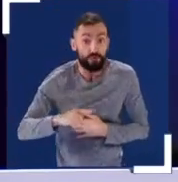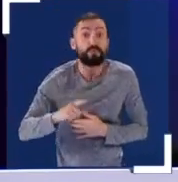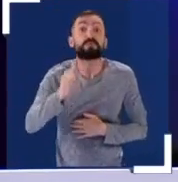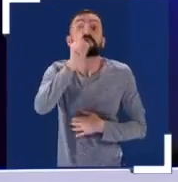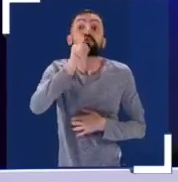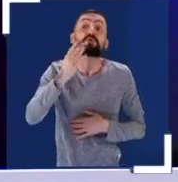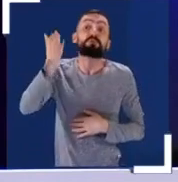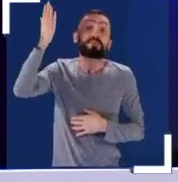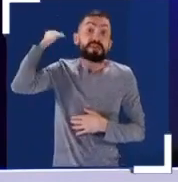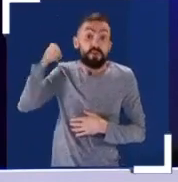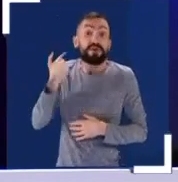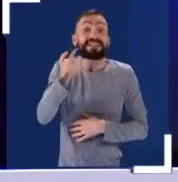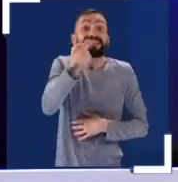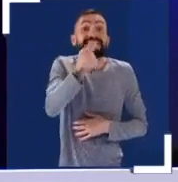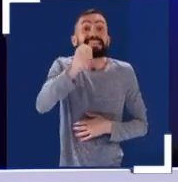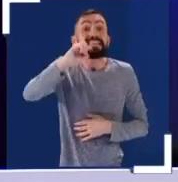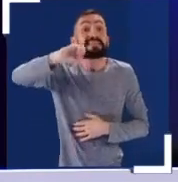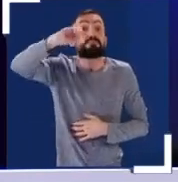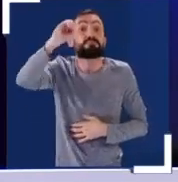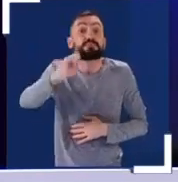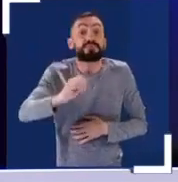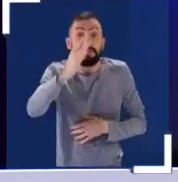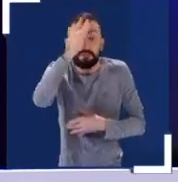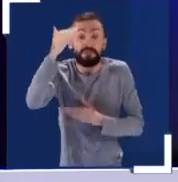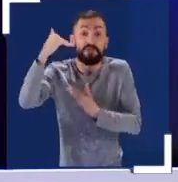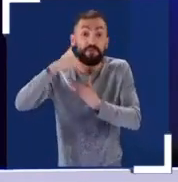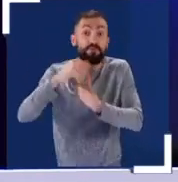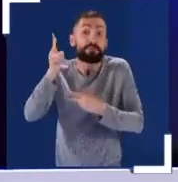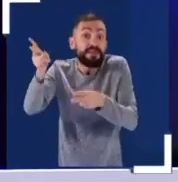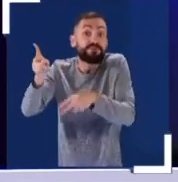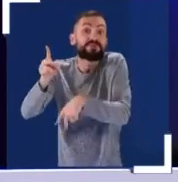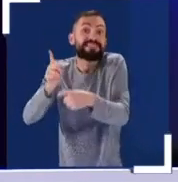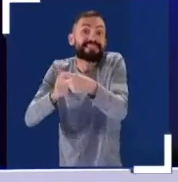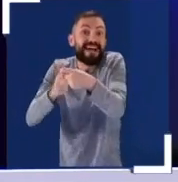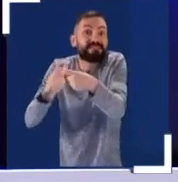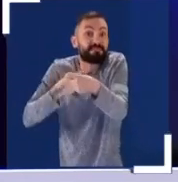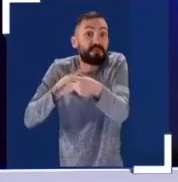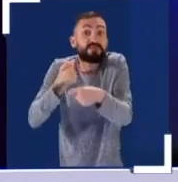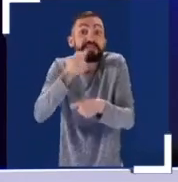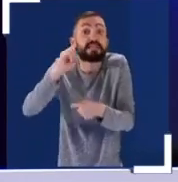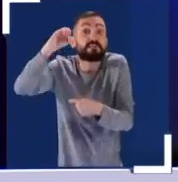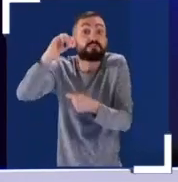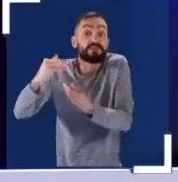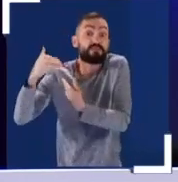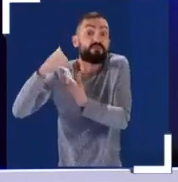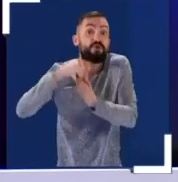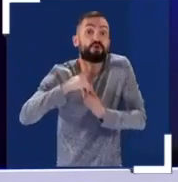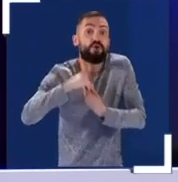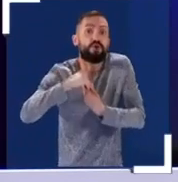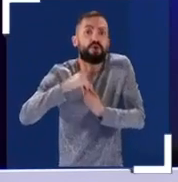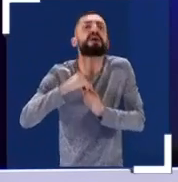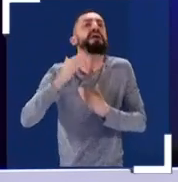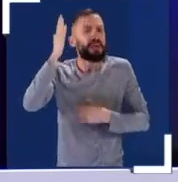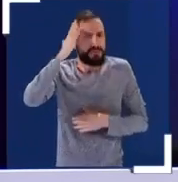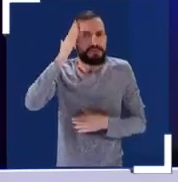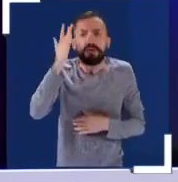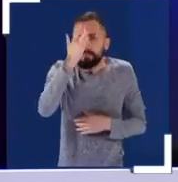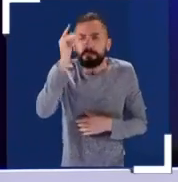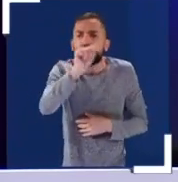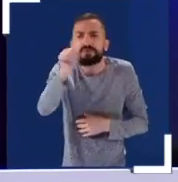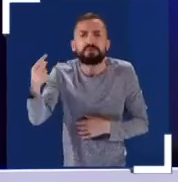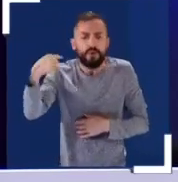retrasado, tive quase 70% de votos na cidade onde eu fui prefeito. Por isso, eu sei que as pessoas que me conheciam votaram em